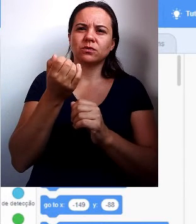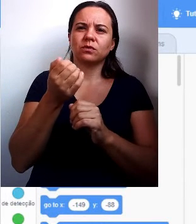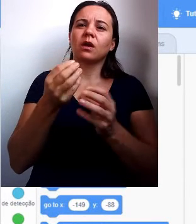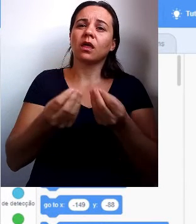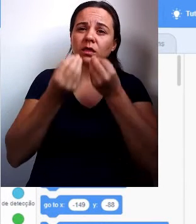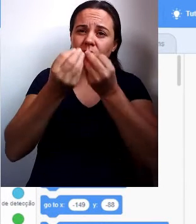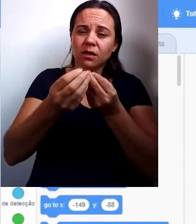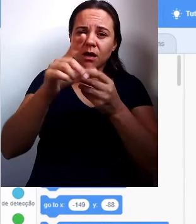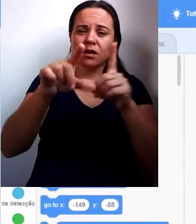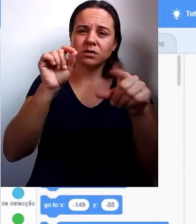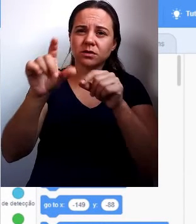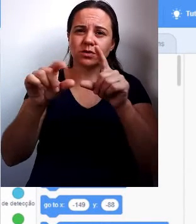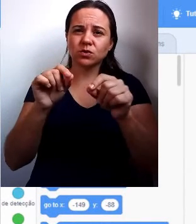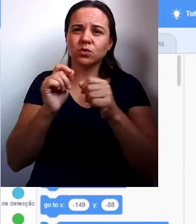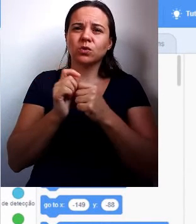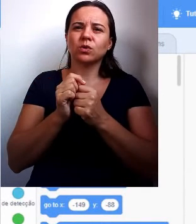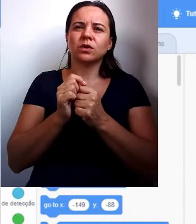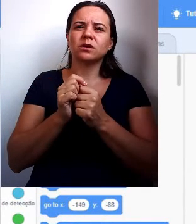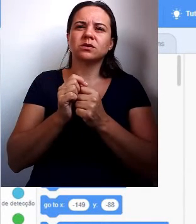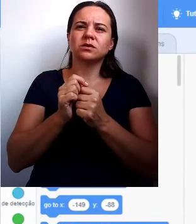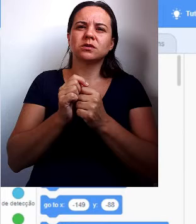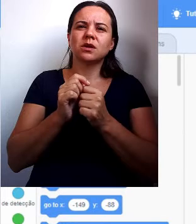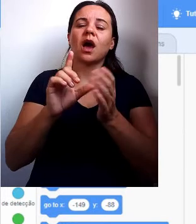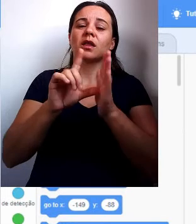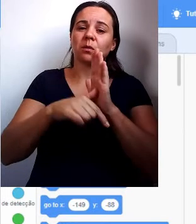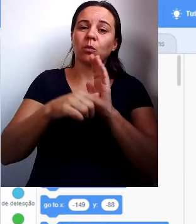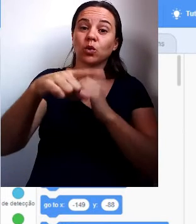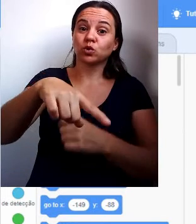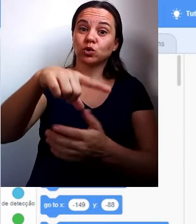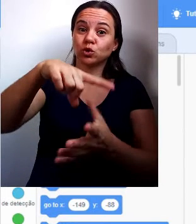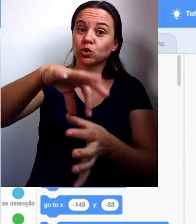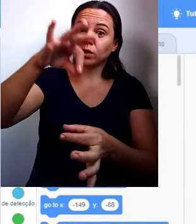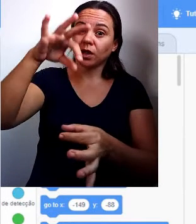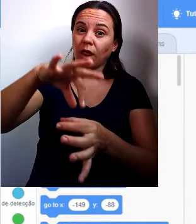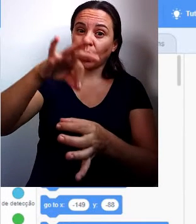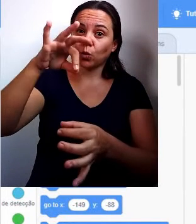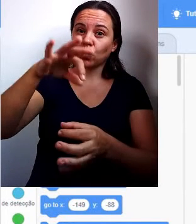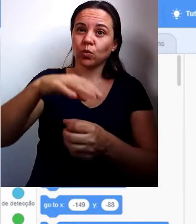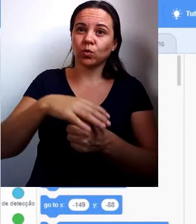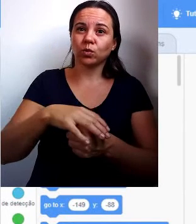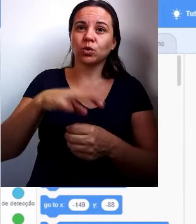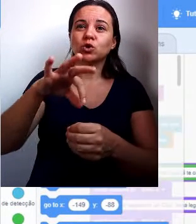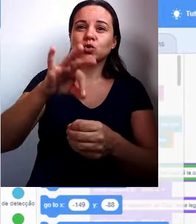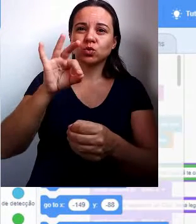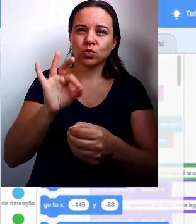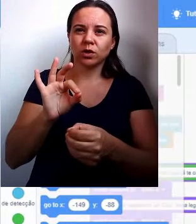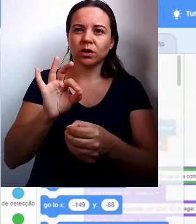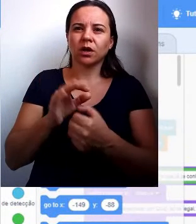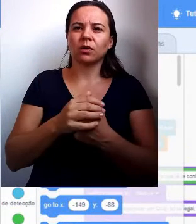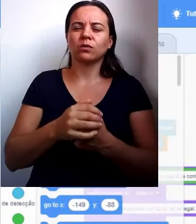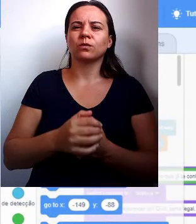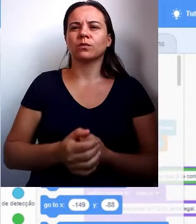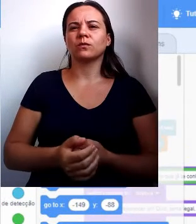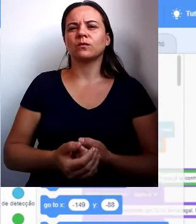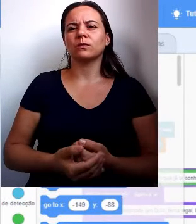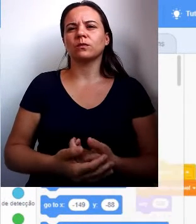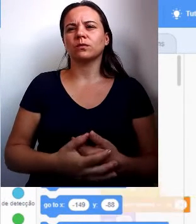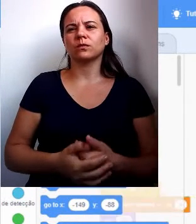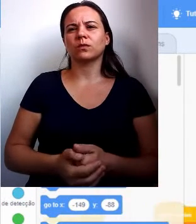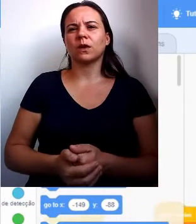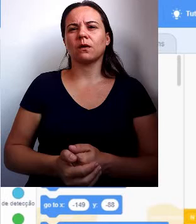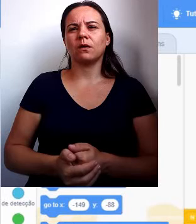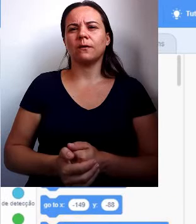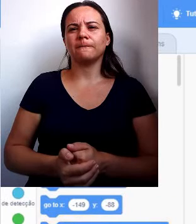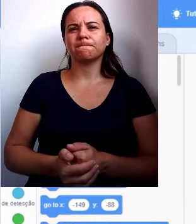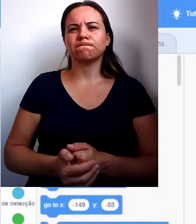né? E a partir daqui, quando ele chega no final, ele vai para o sorteio. O que é o sorteio? O sorteio a gente